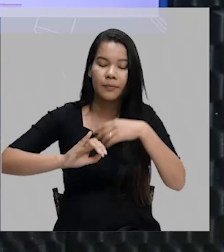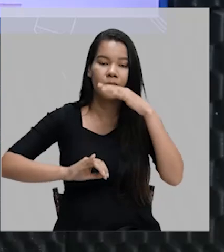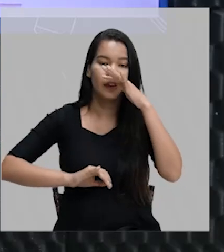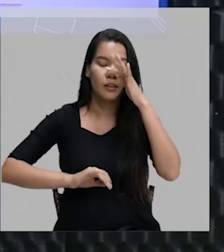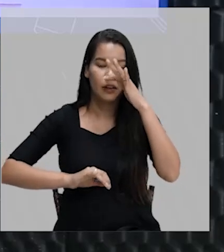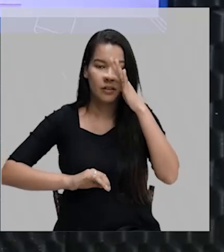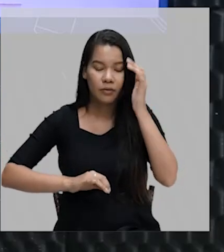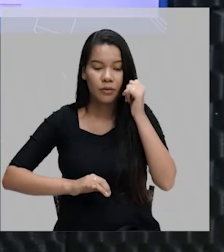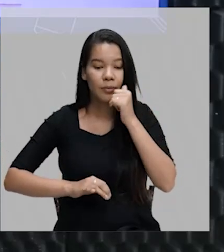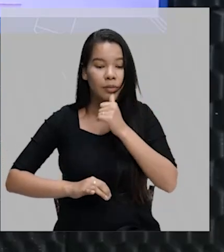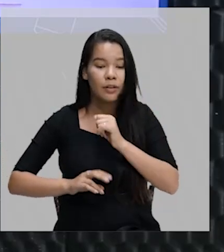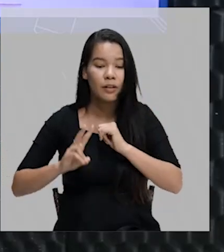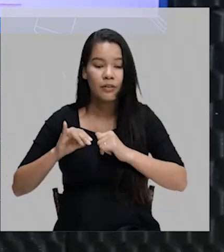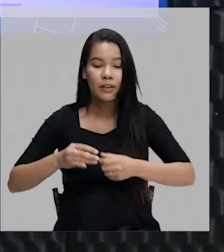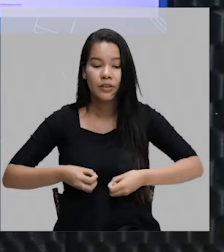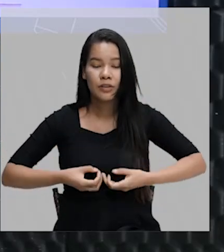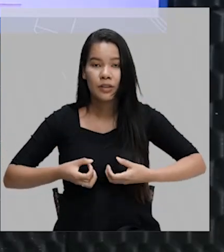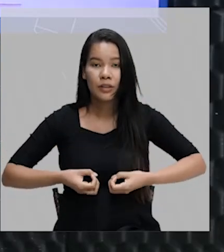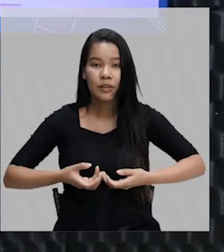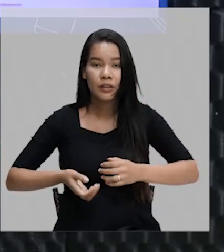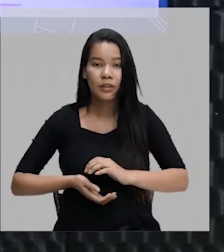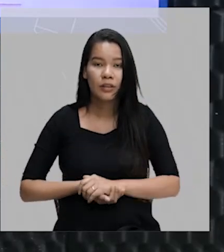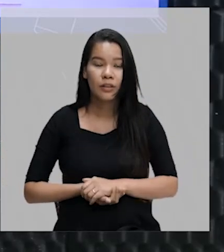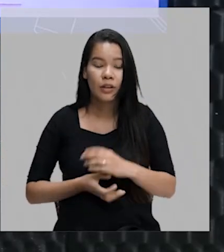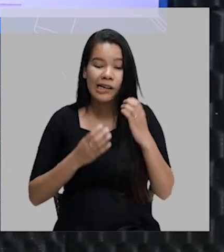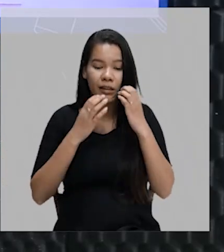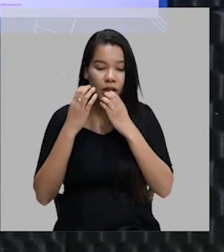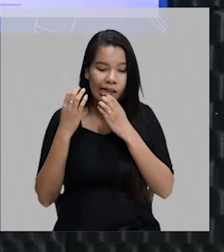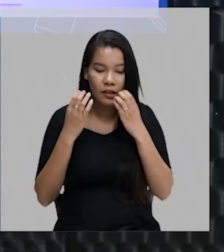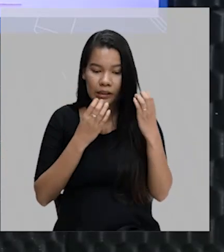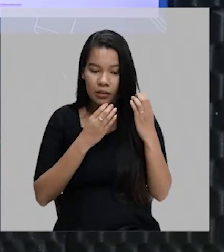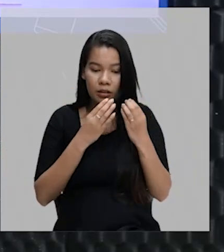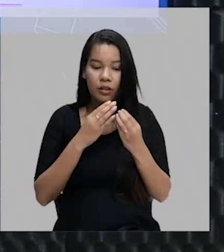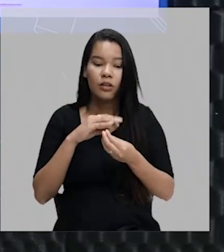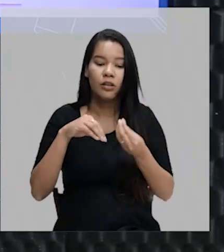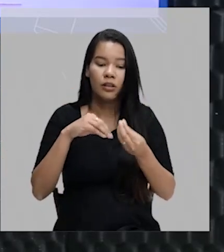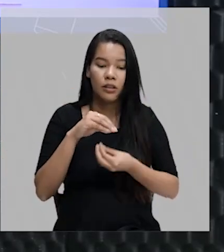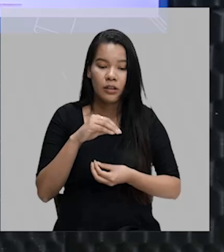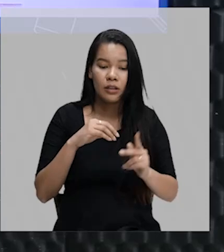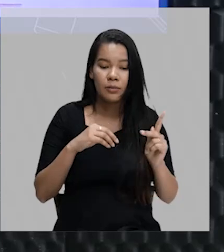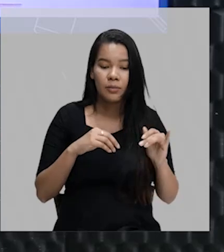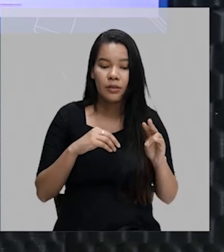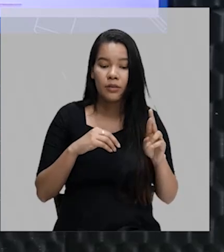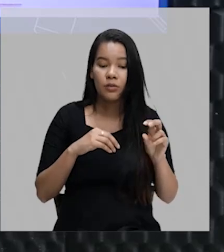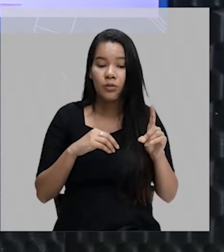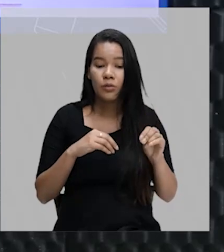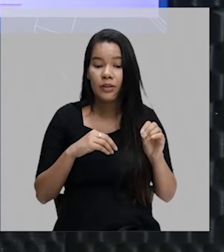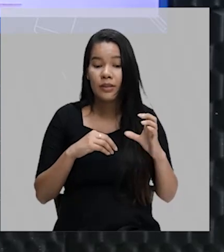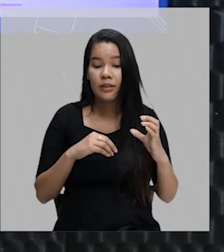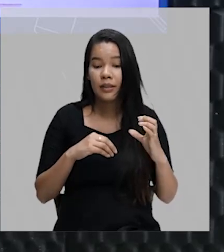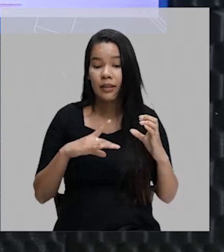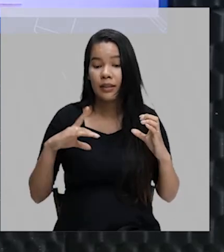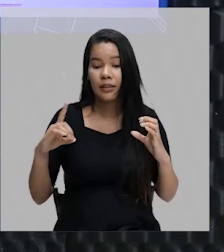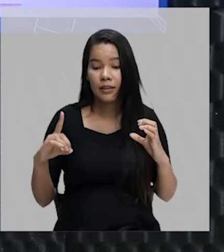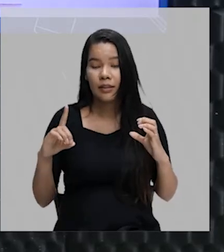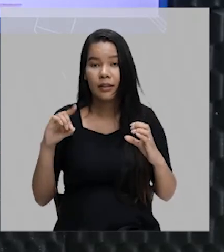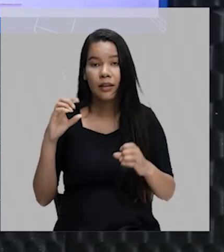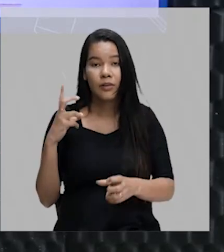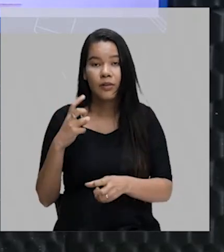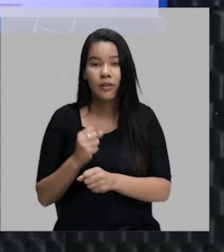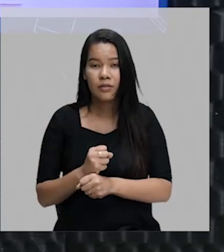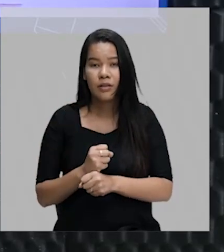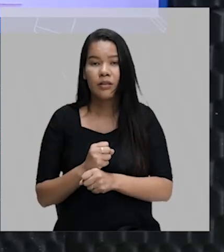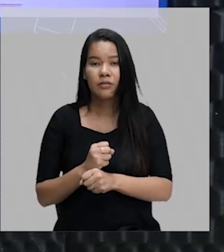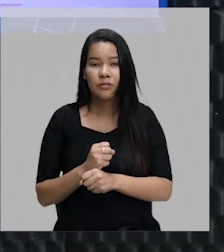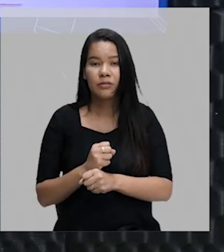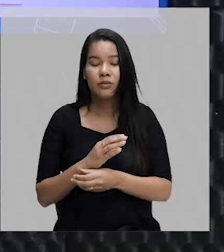feminina. E aí vai gerar o milho híbrido, o híbrido CD, né, que é o resultado do